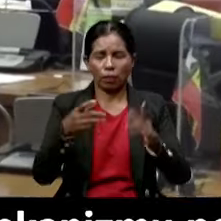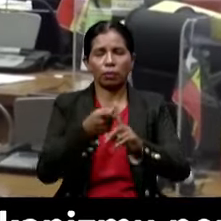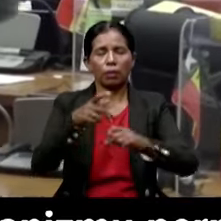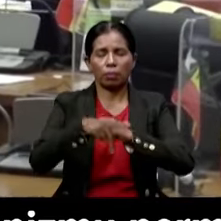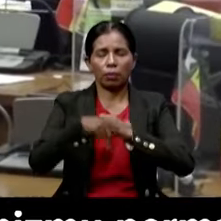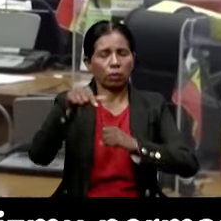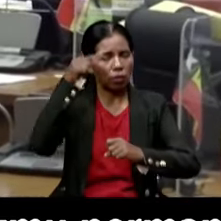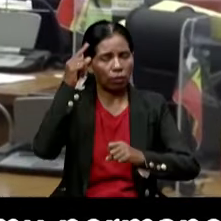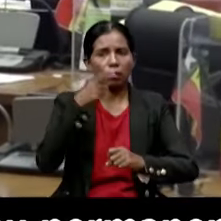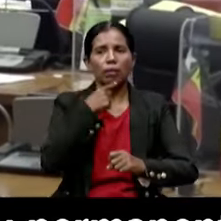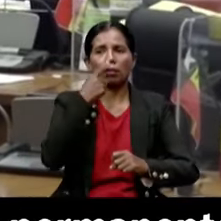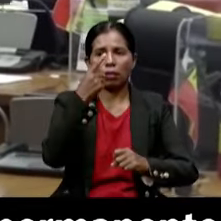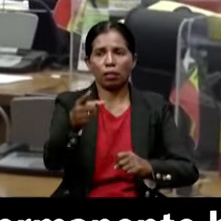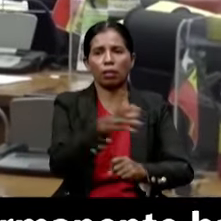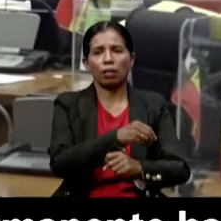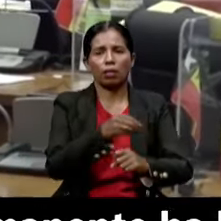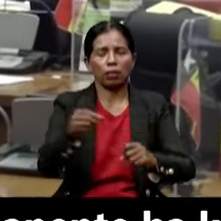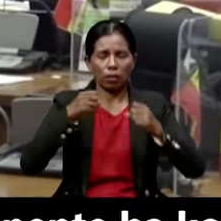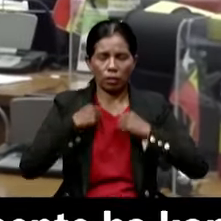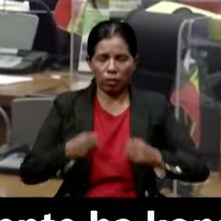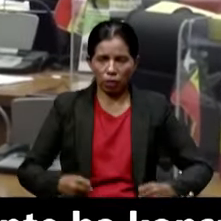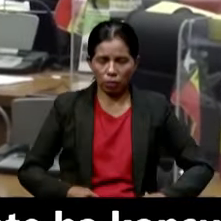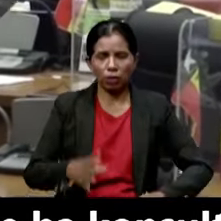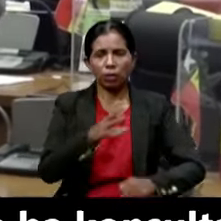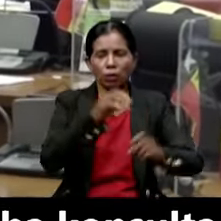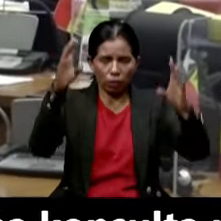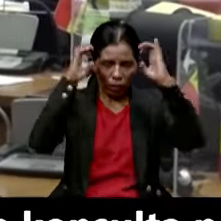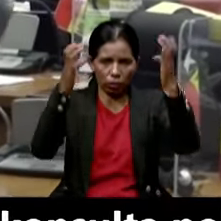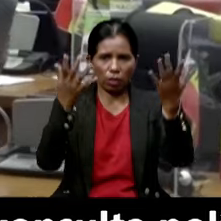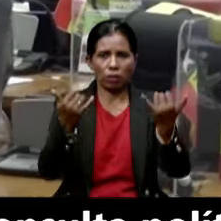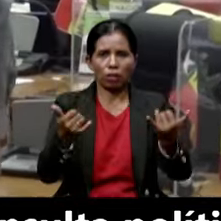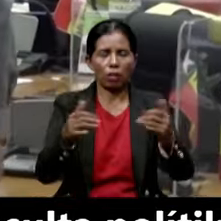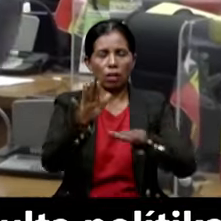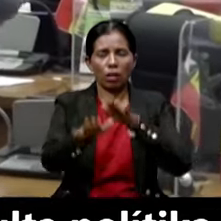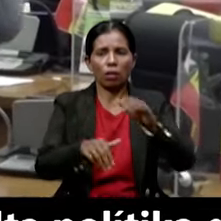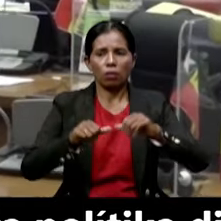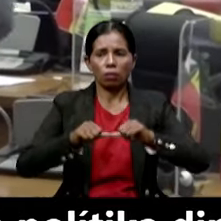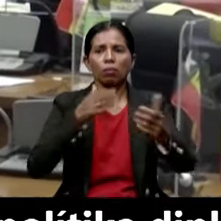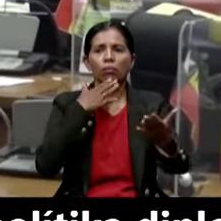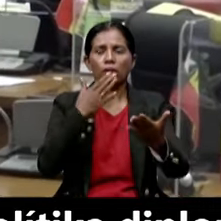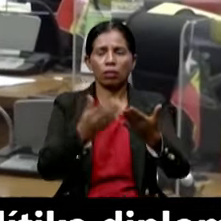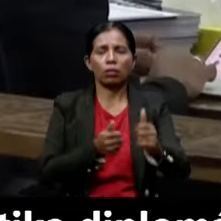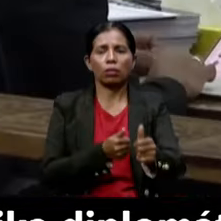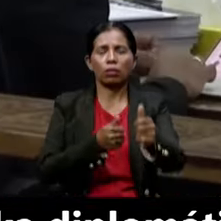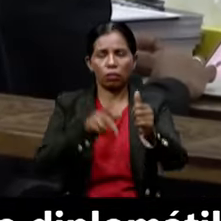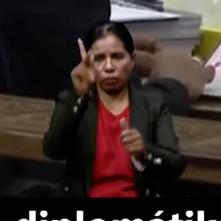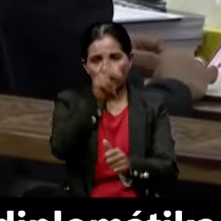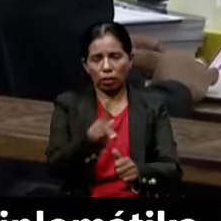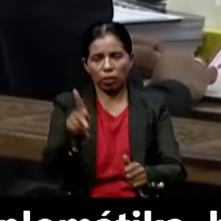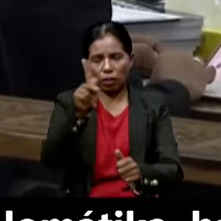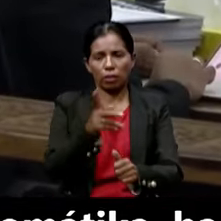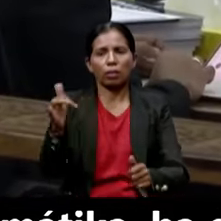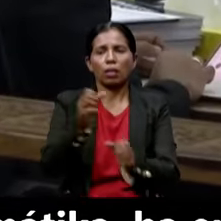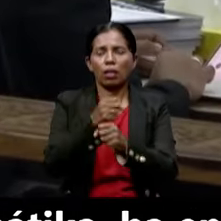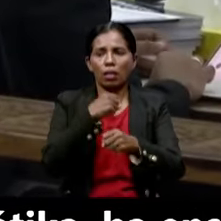governo defende no dejan situação e setor saúde no educação da down ne lau normal hela, baseba fiscalização nebe sira